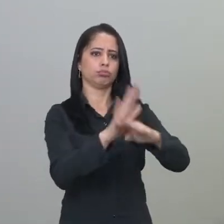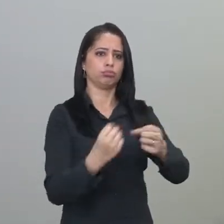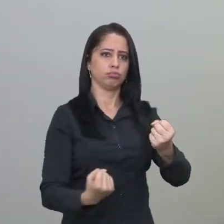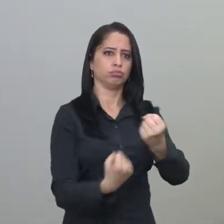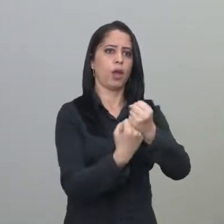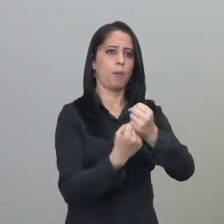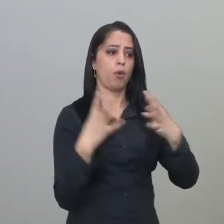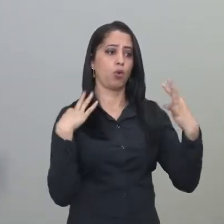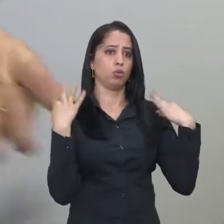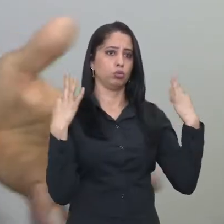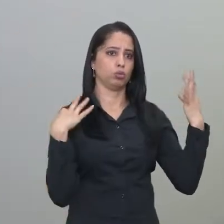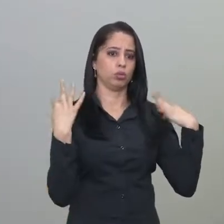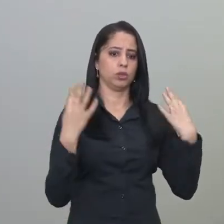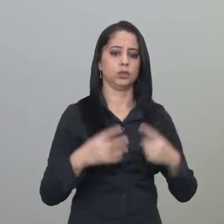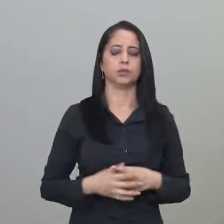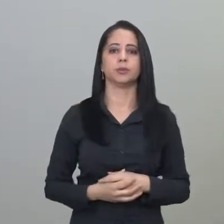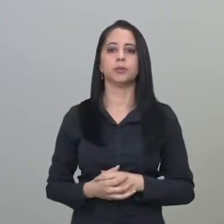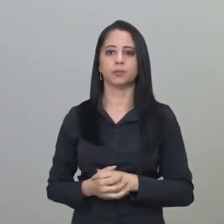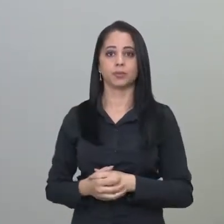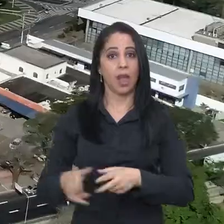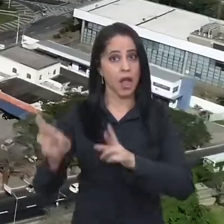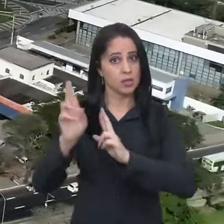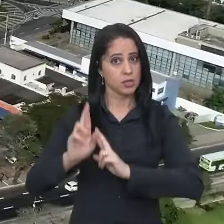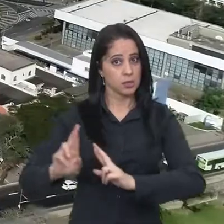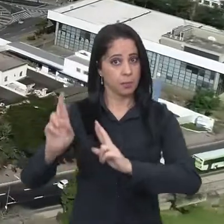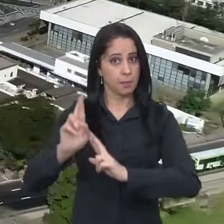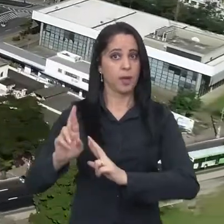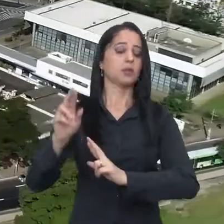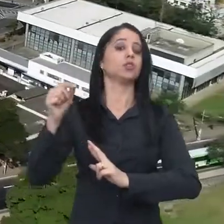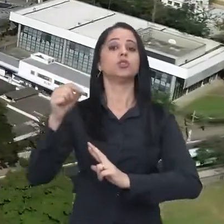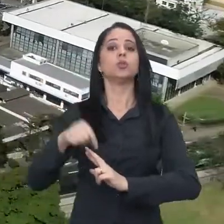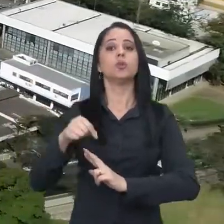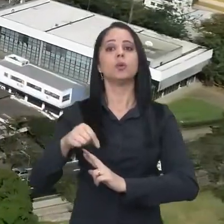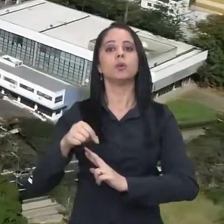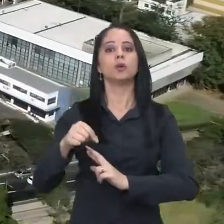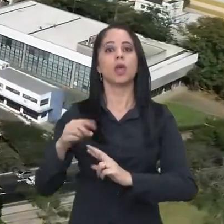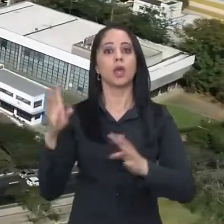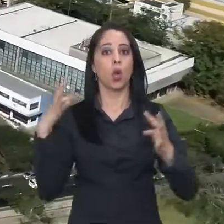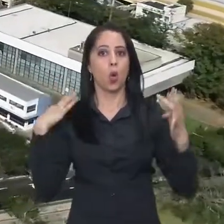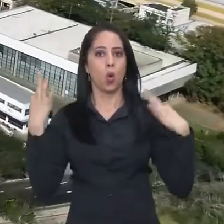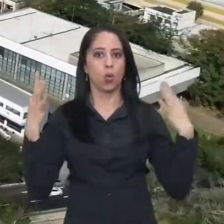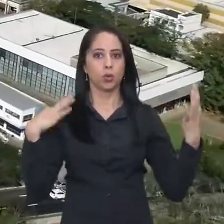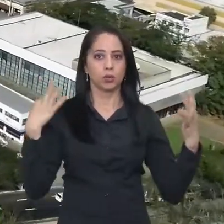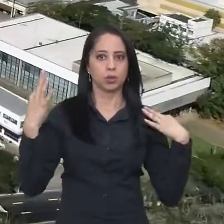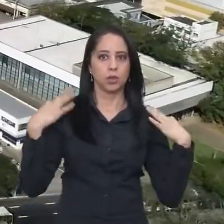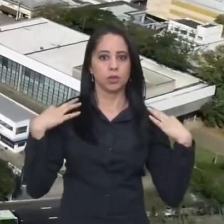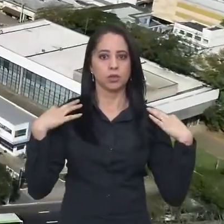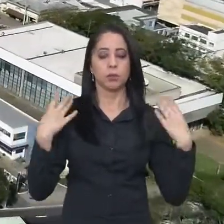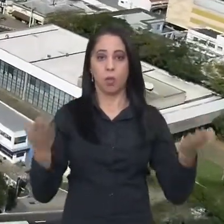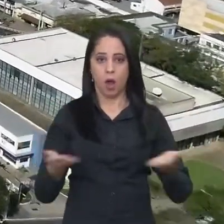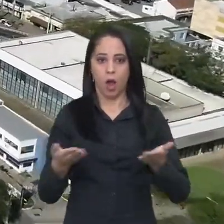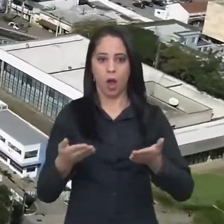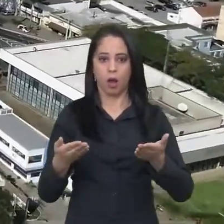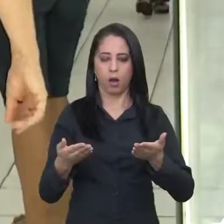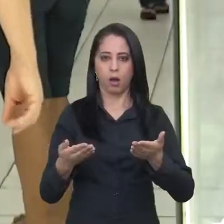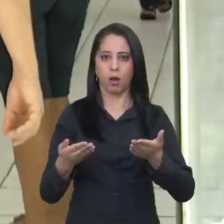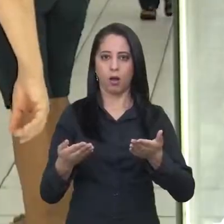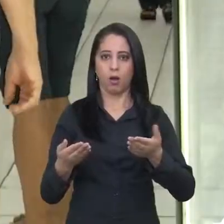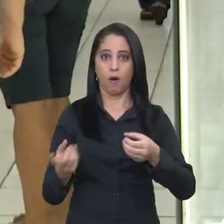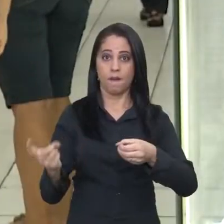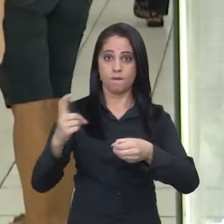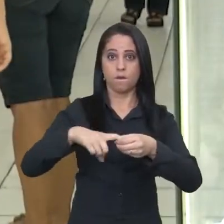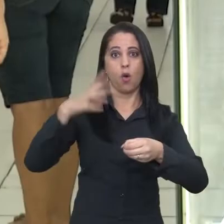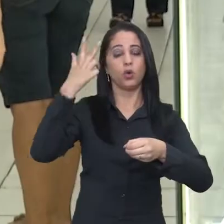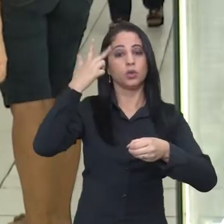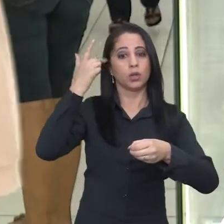possam beneficiar cada vez mais o turismo na nossa cidade. A expectativa da cidade é que com o setor de turismo mais movimentado,